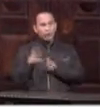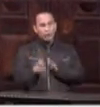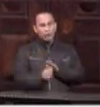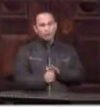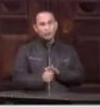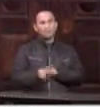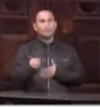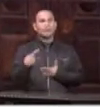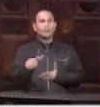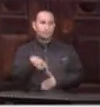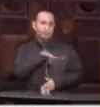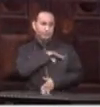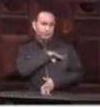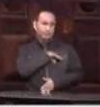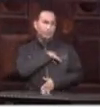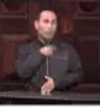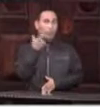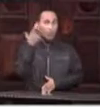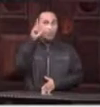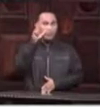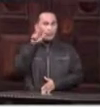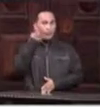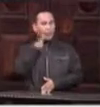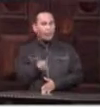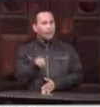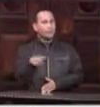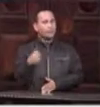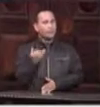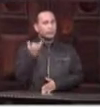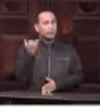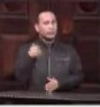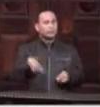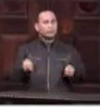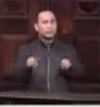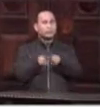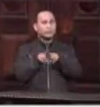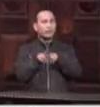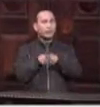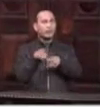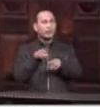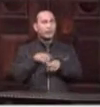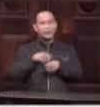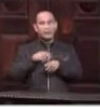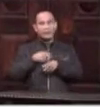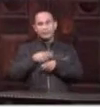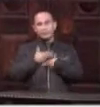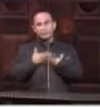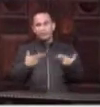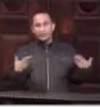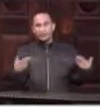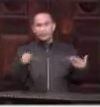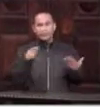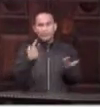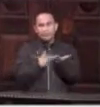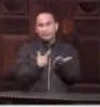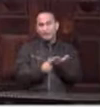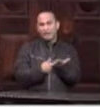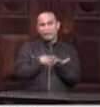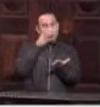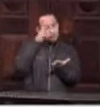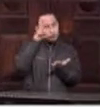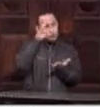polícia. A outra, uma obra também consagrada, né, conhecida, Tenda dos Milagres. Isso é uma questão que marca a história